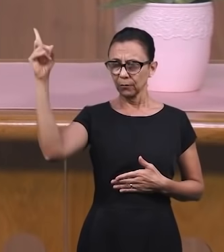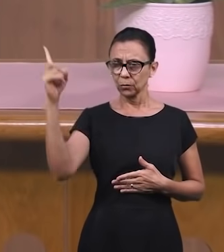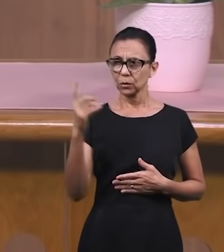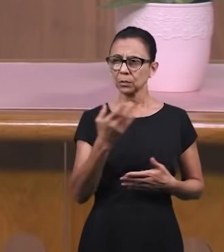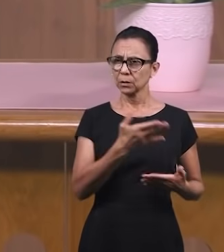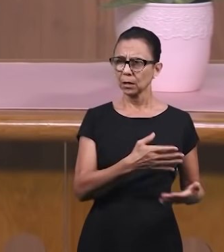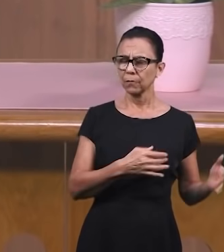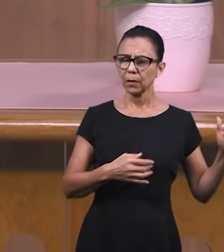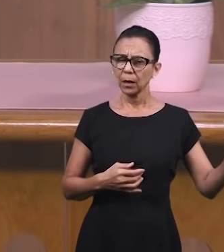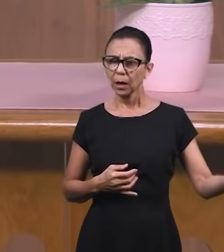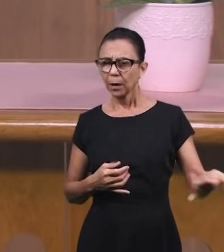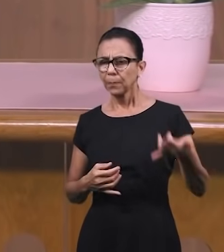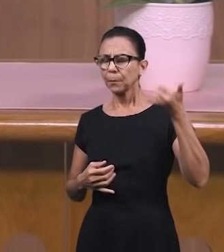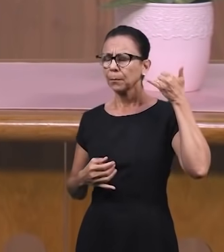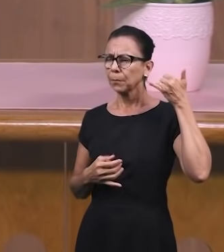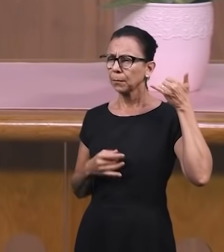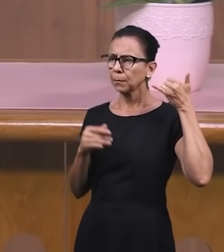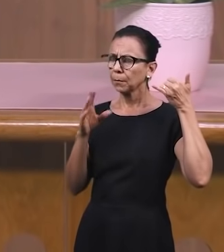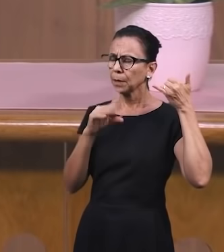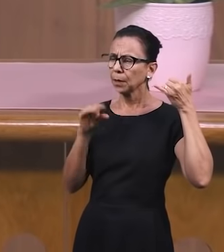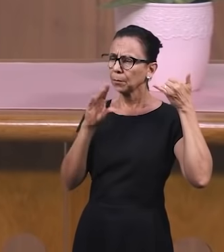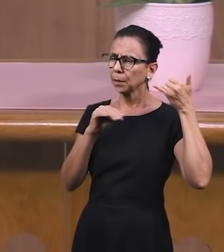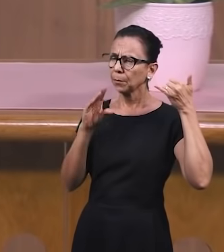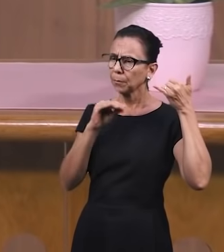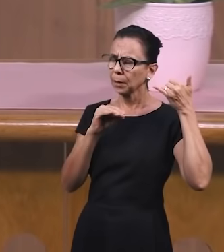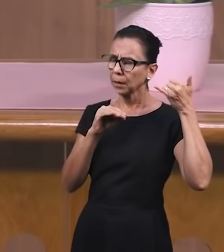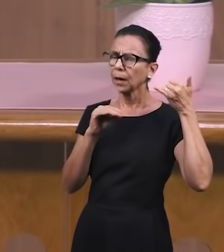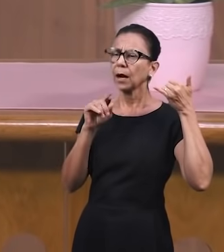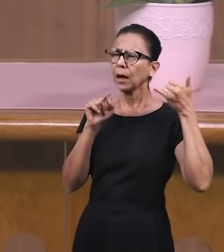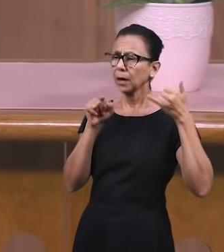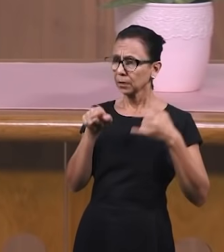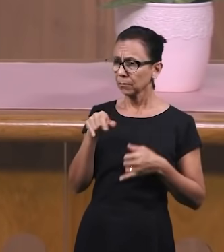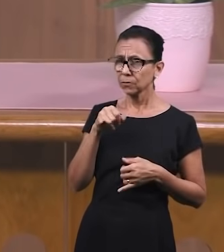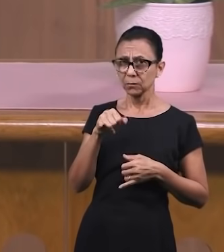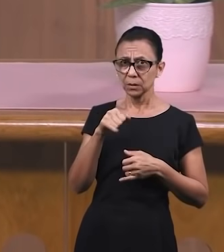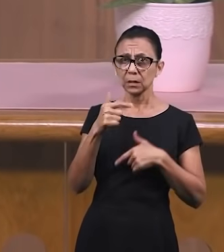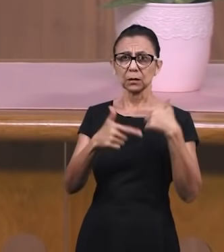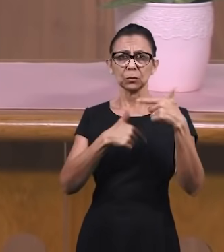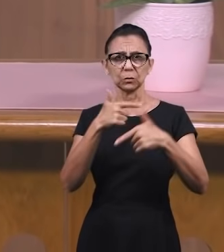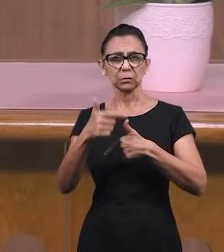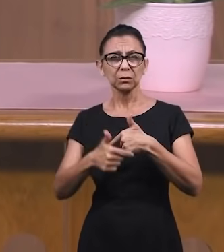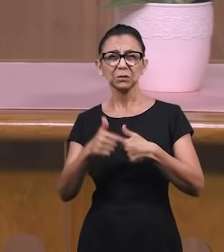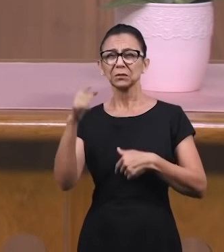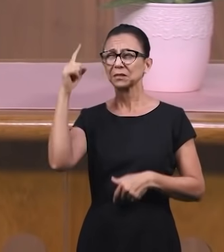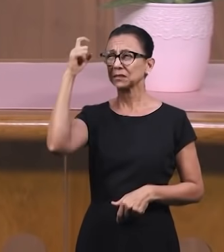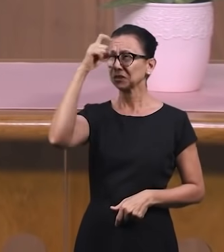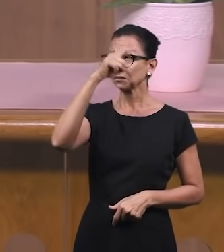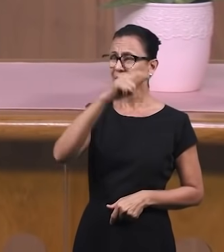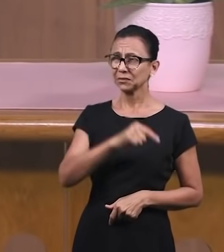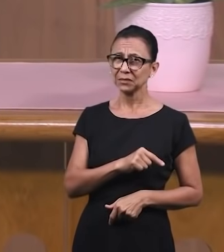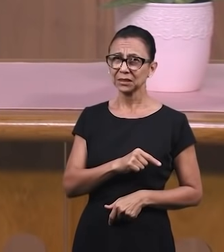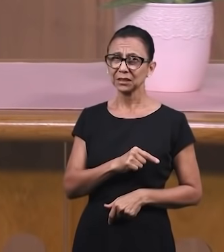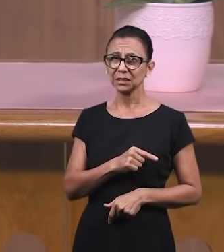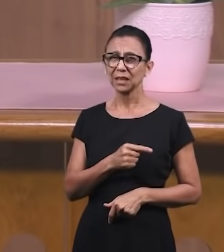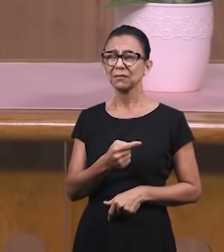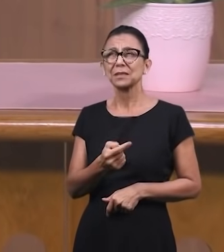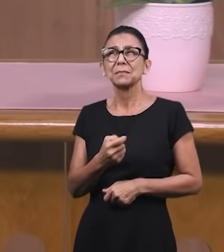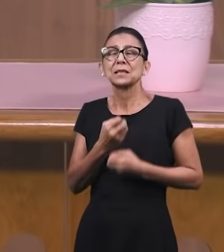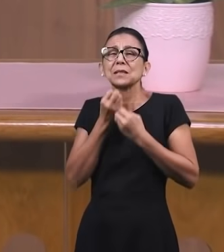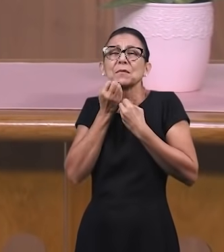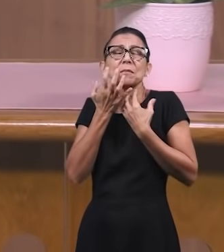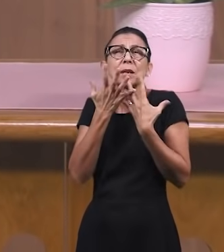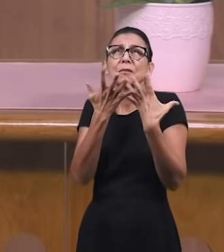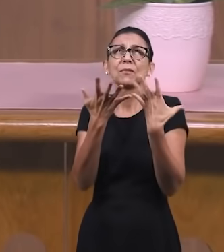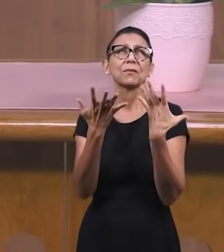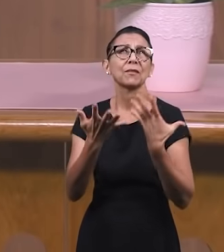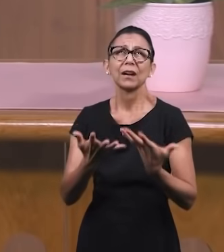lado da linha. Ele vai te ouvir. Você tem uma luta, você tem uma dificuldade, você está passando um momento difícil na sua vida, você quer compartilhar isso